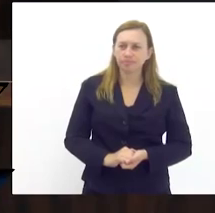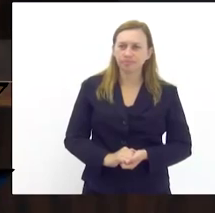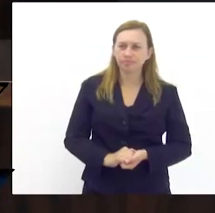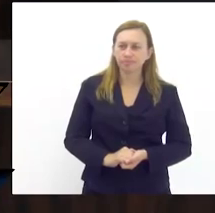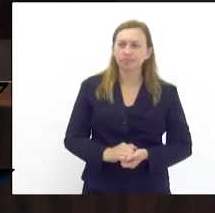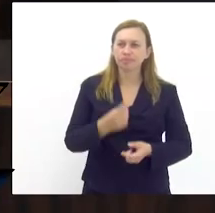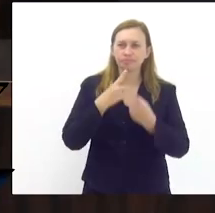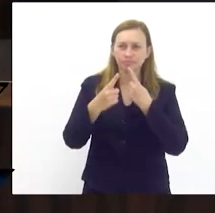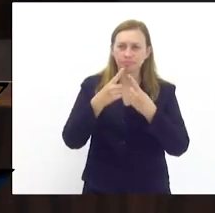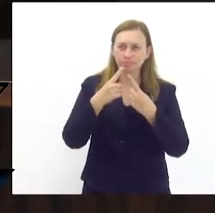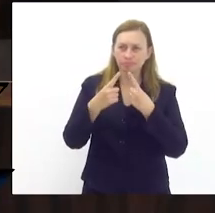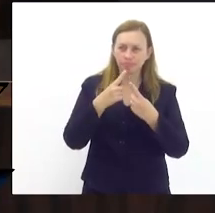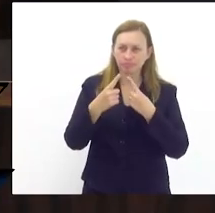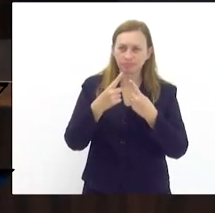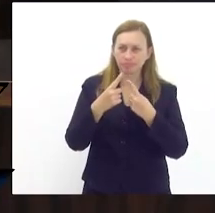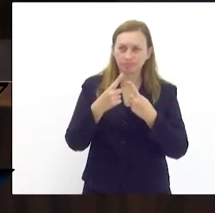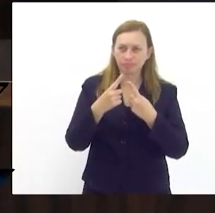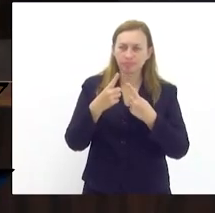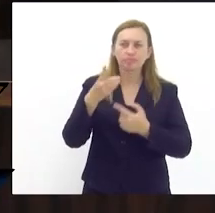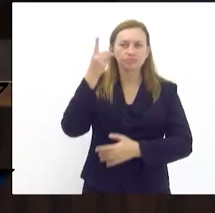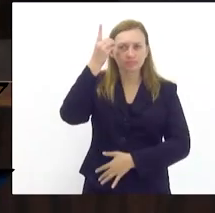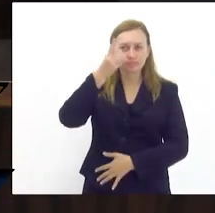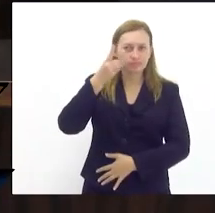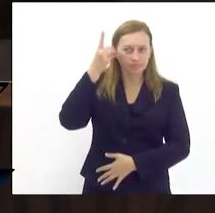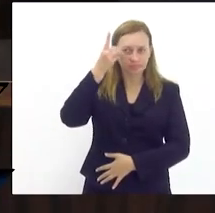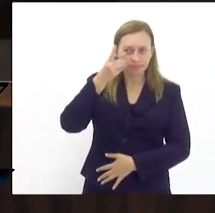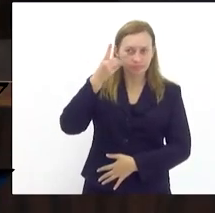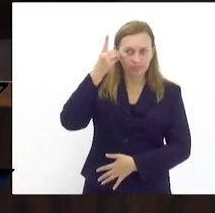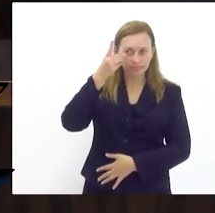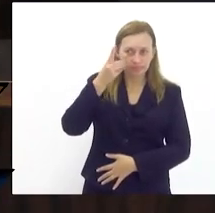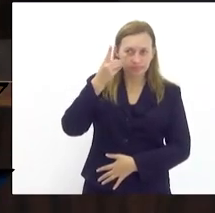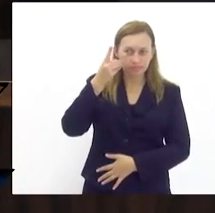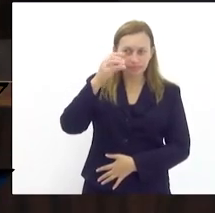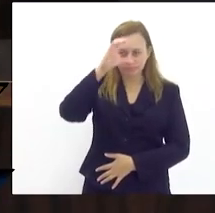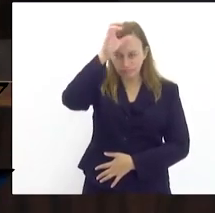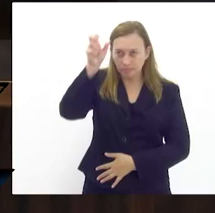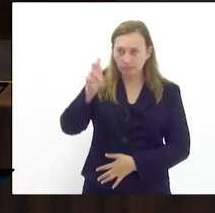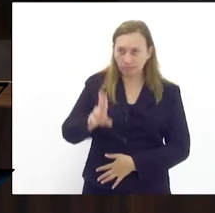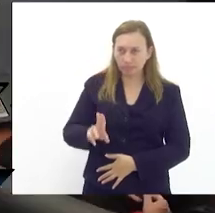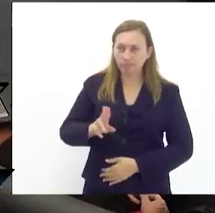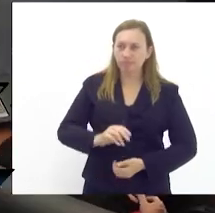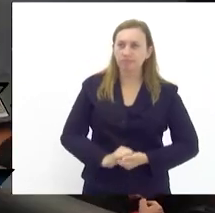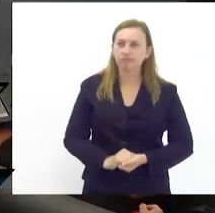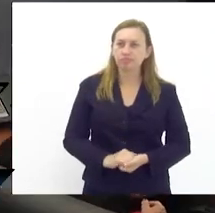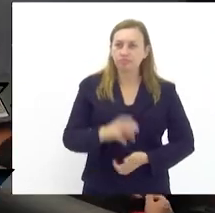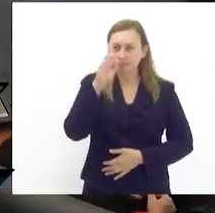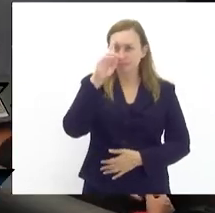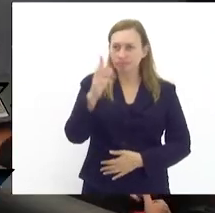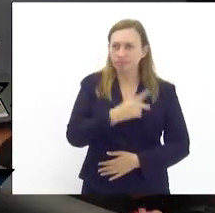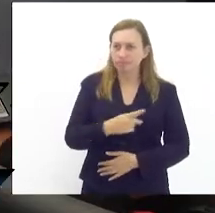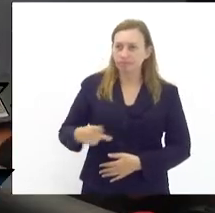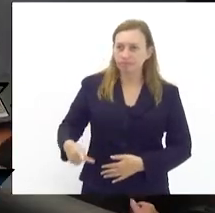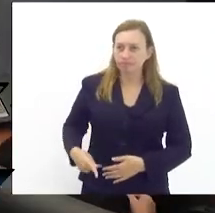para discutir Nossa nove deputada Tia Jô Presidente